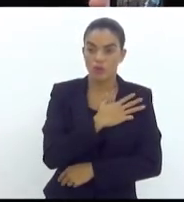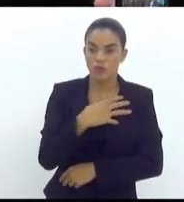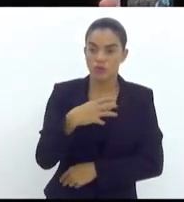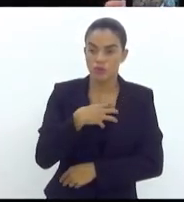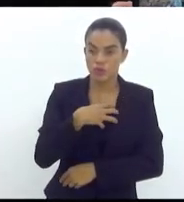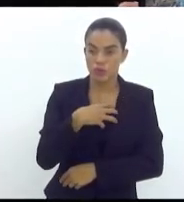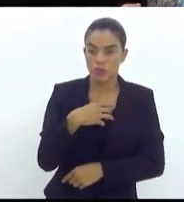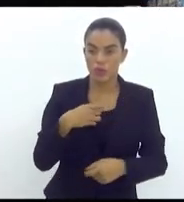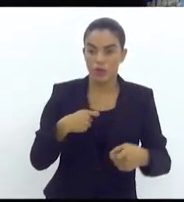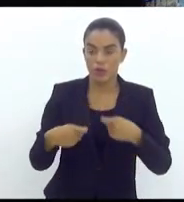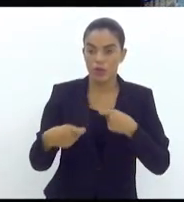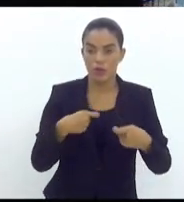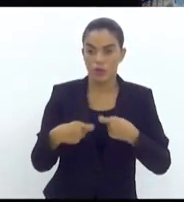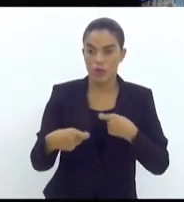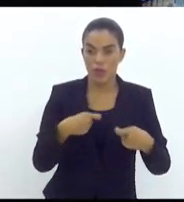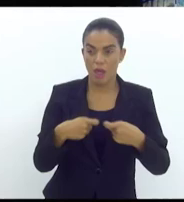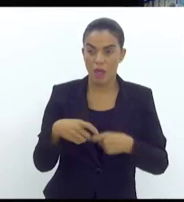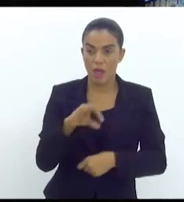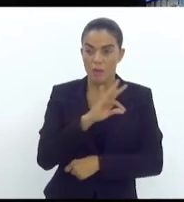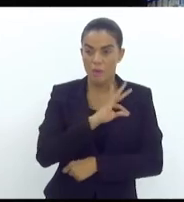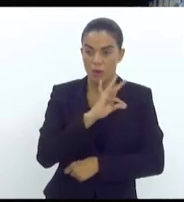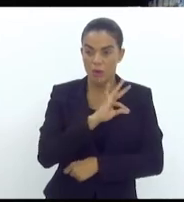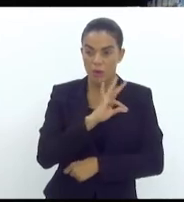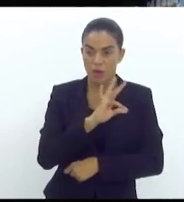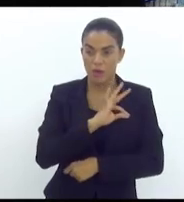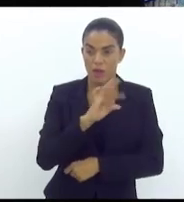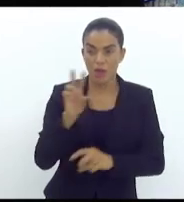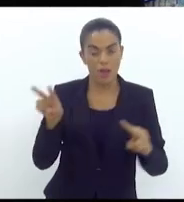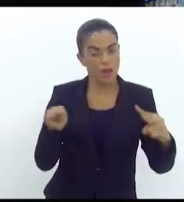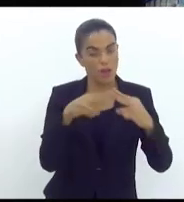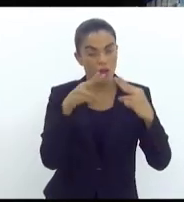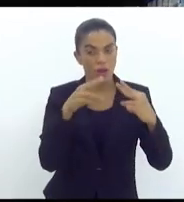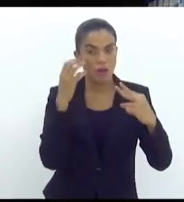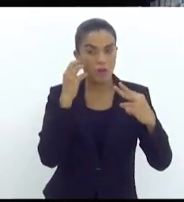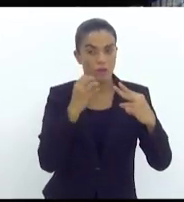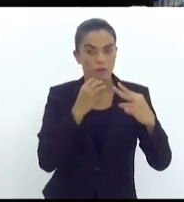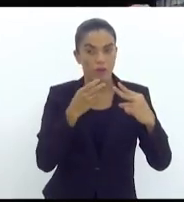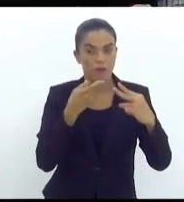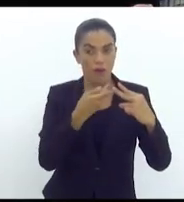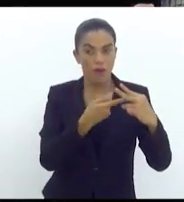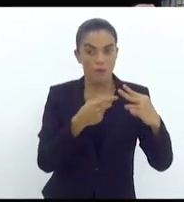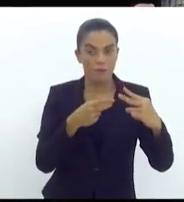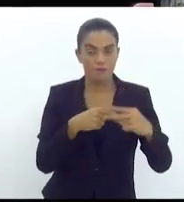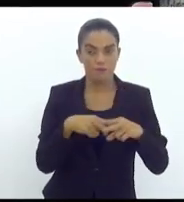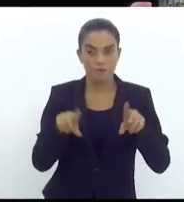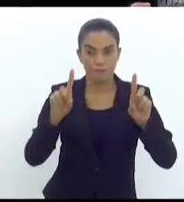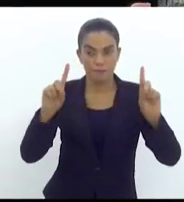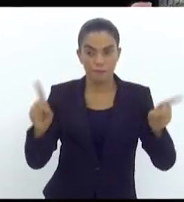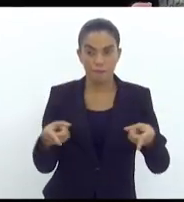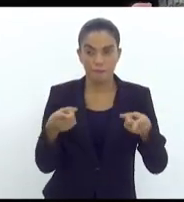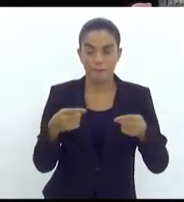guerra as polícias ele então vira para o governador e diz o seguinte